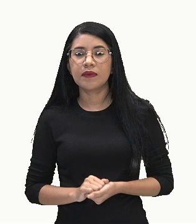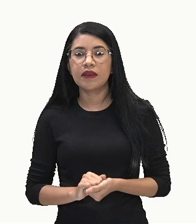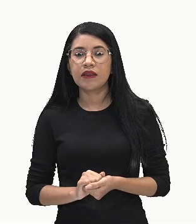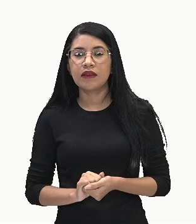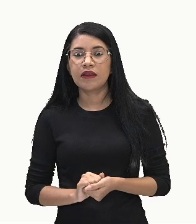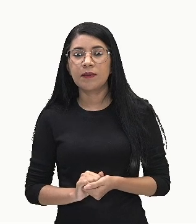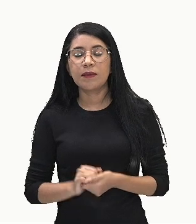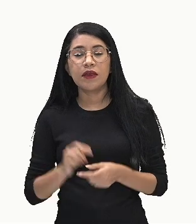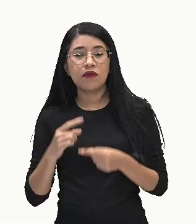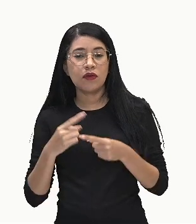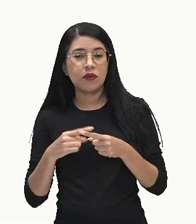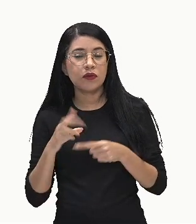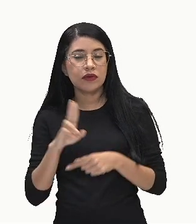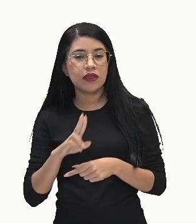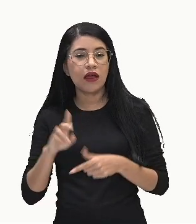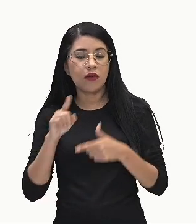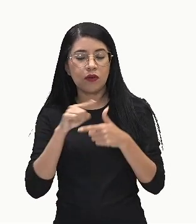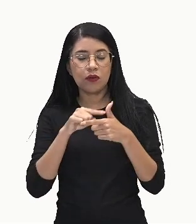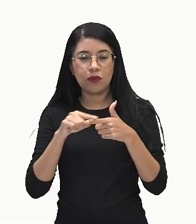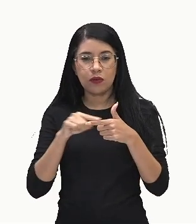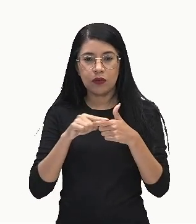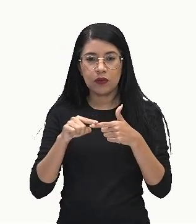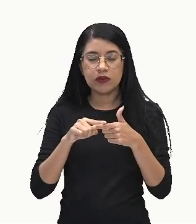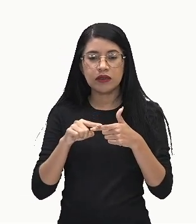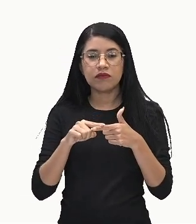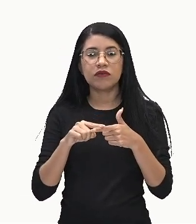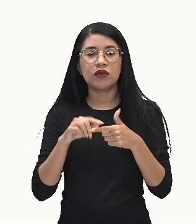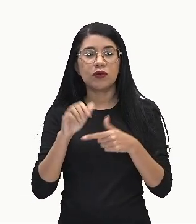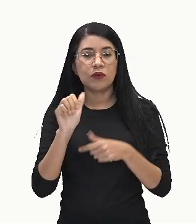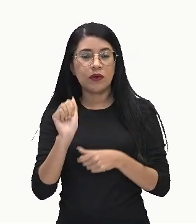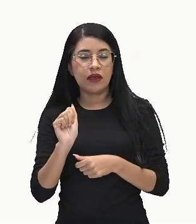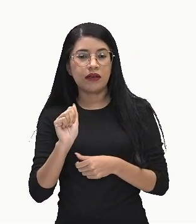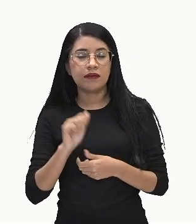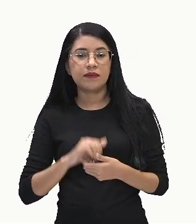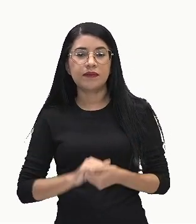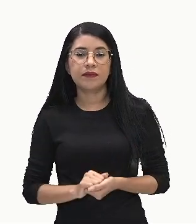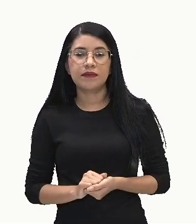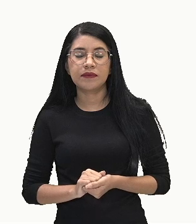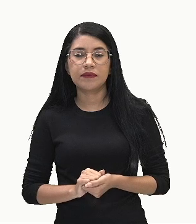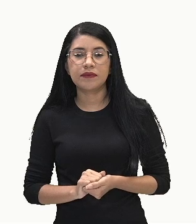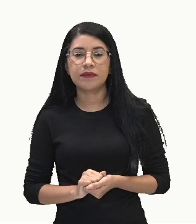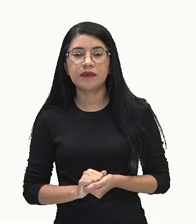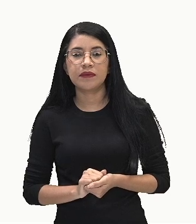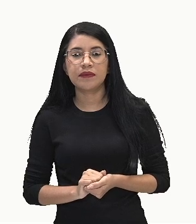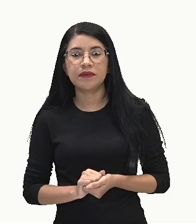o cosseno do ângulo A. Cosseno do ângulo A. Então, aqui está o ângulo A.